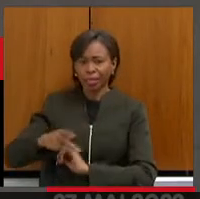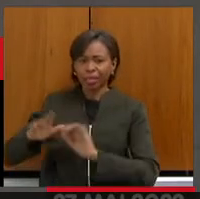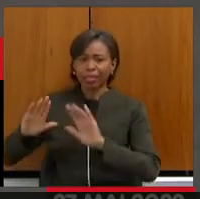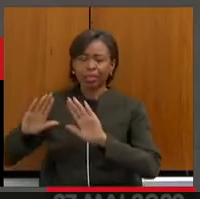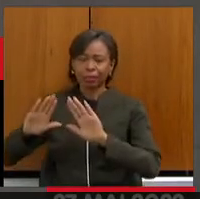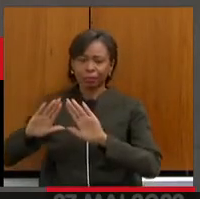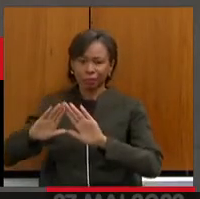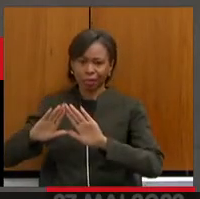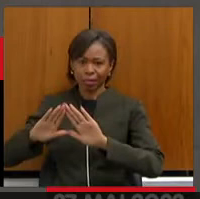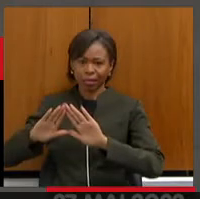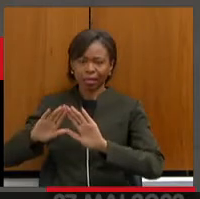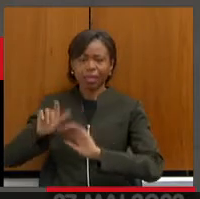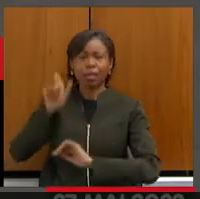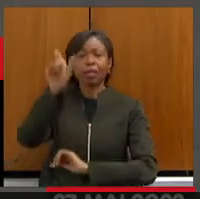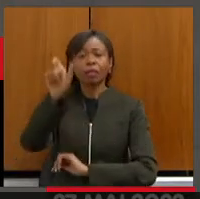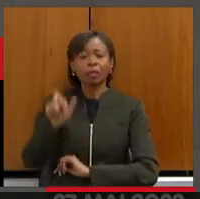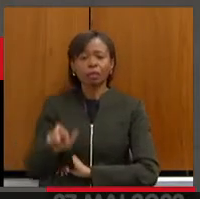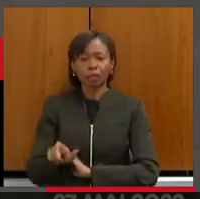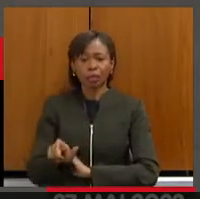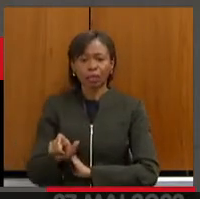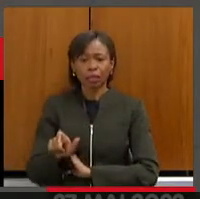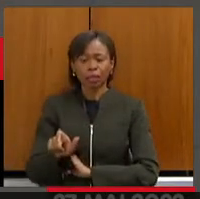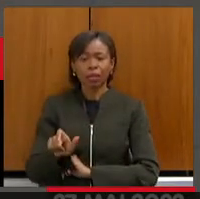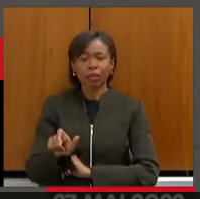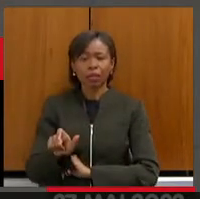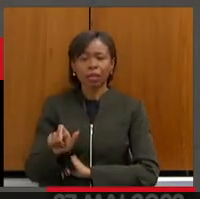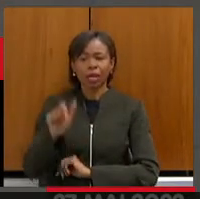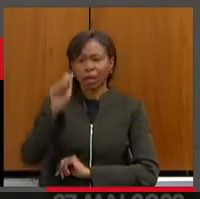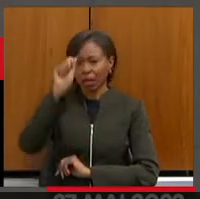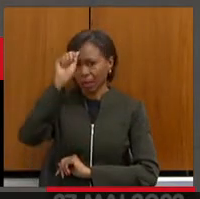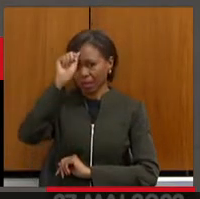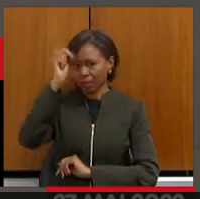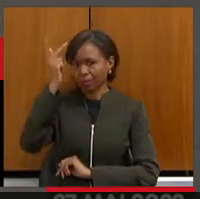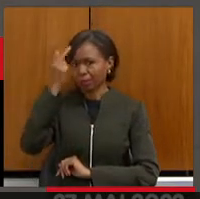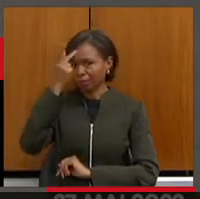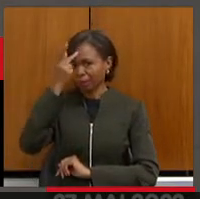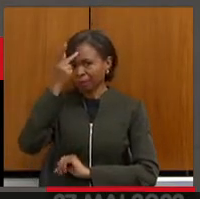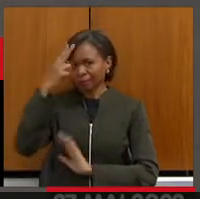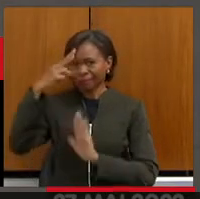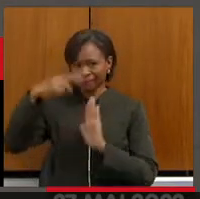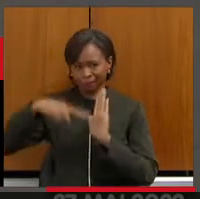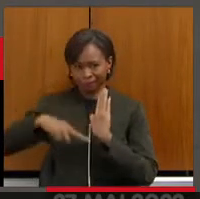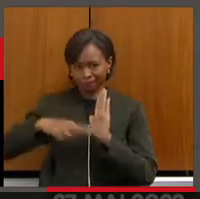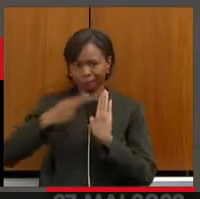do Estado de Minas Gerais deputada Ana Paula Siqueira